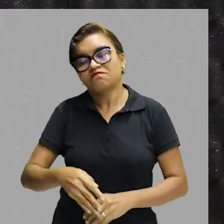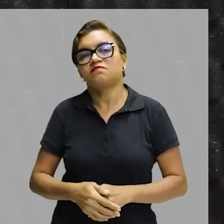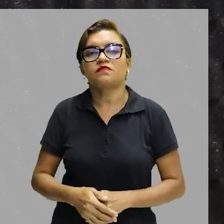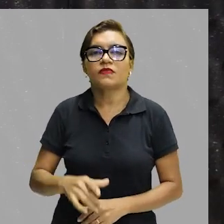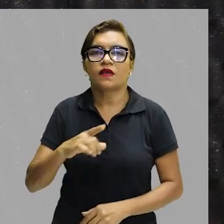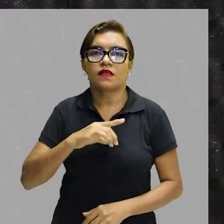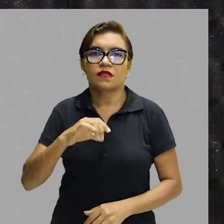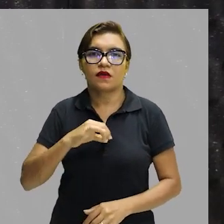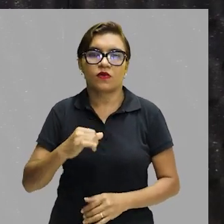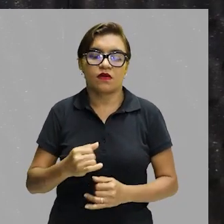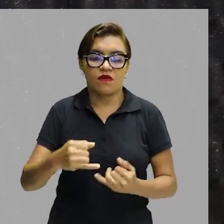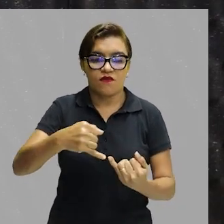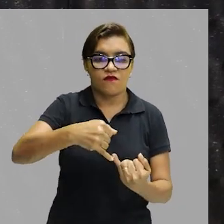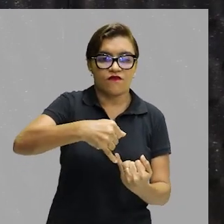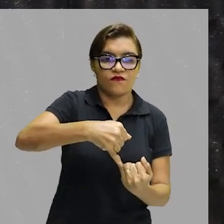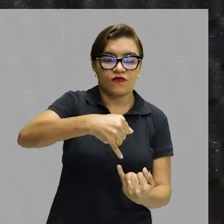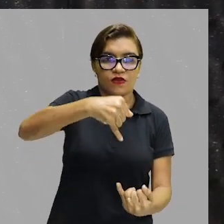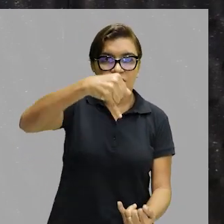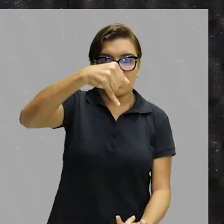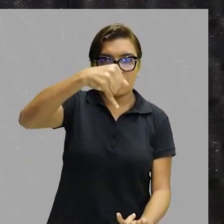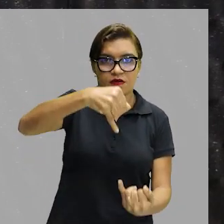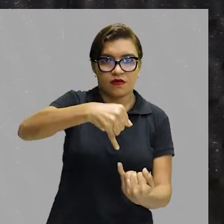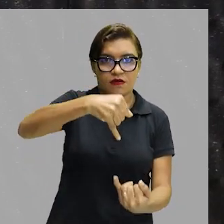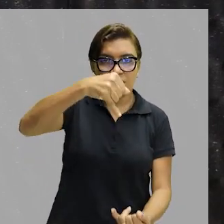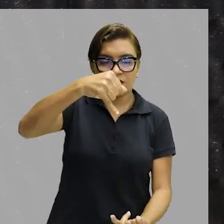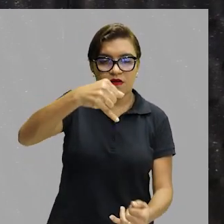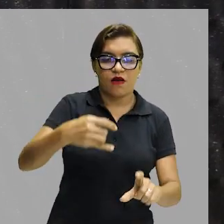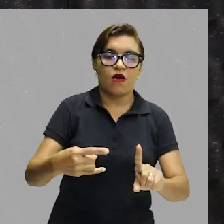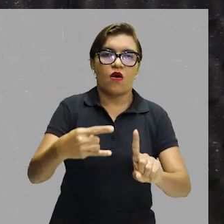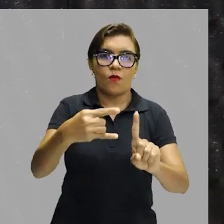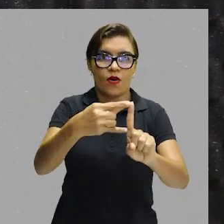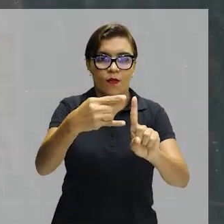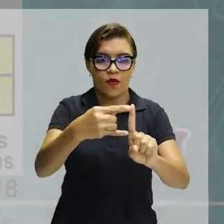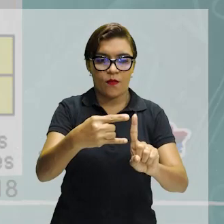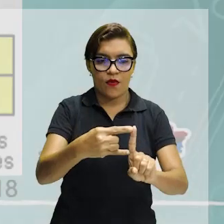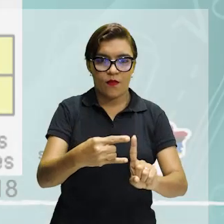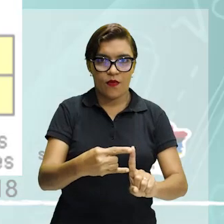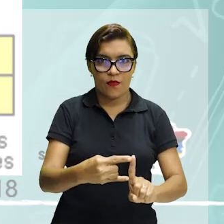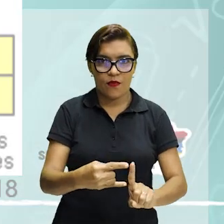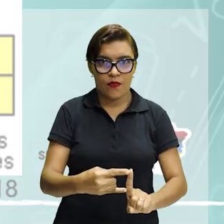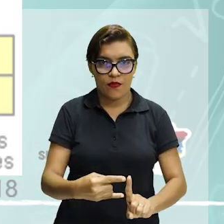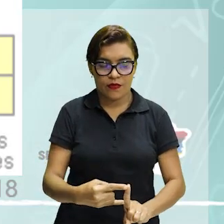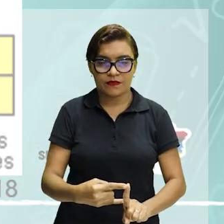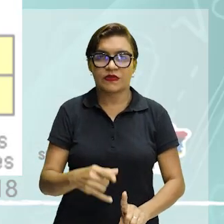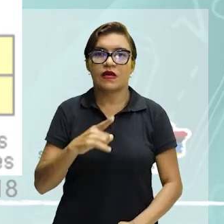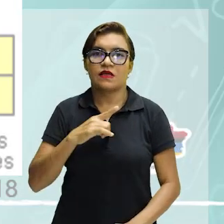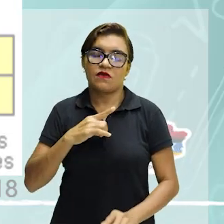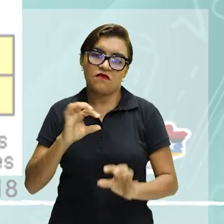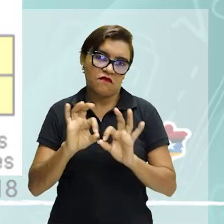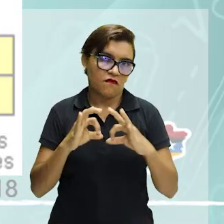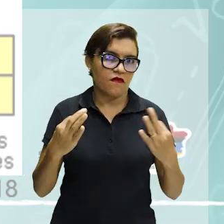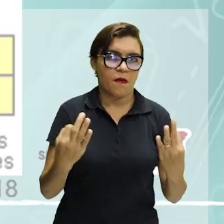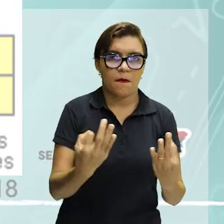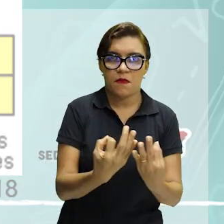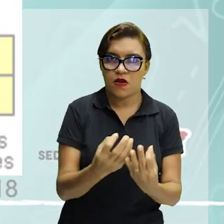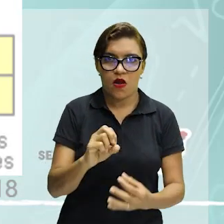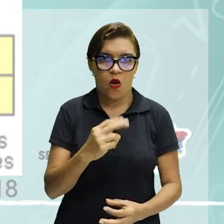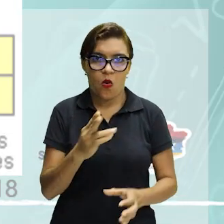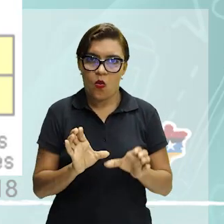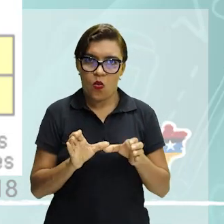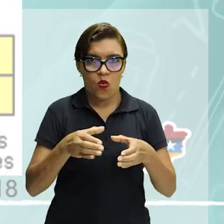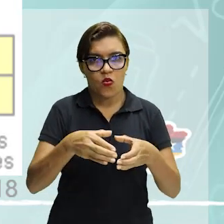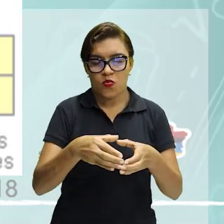linhas verticais, que chamamos de famílias ou grupos. Na tabela periódica, nós temos 18